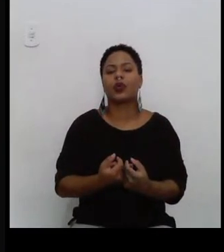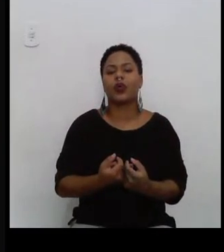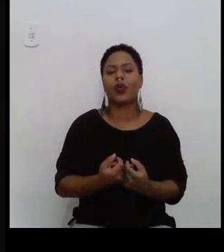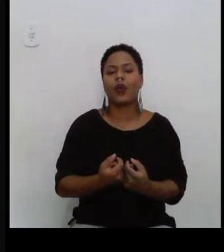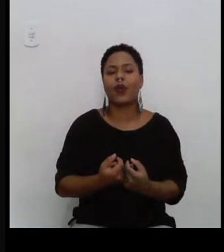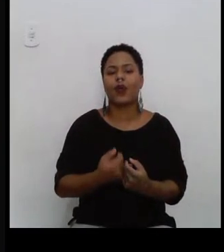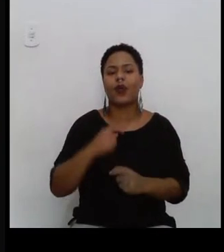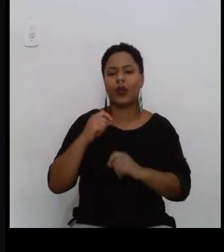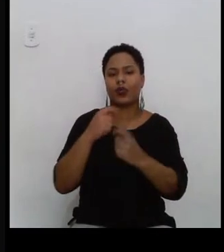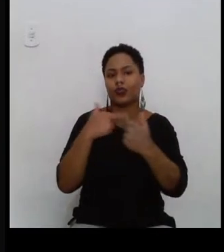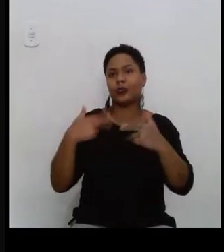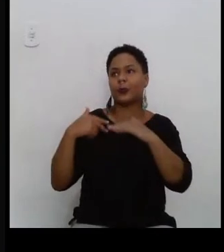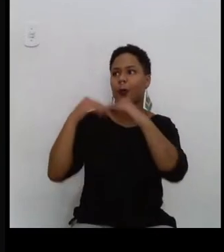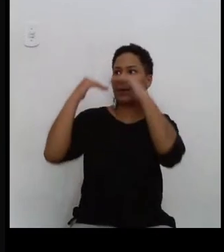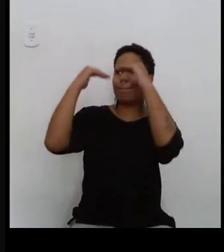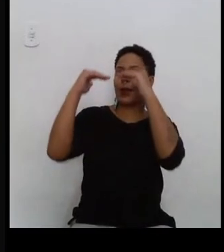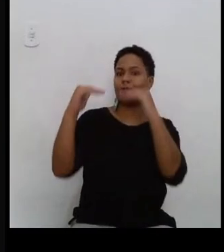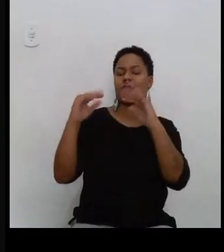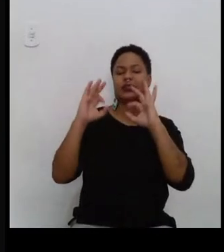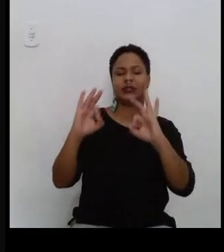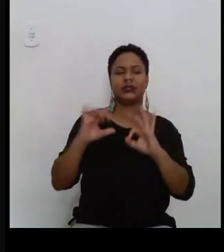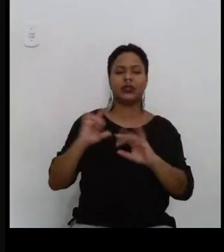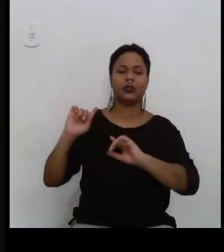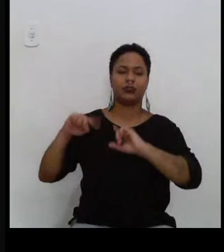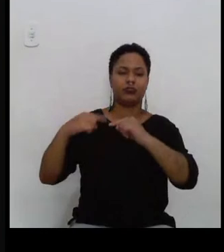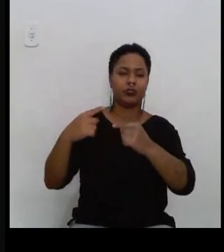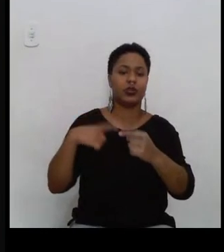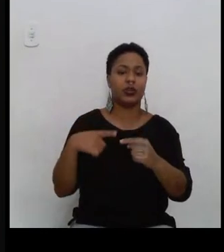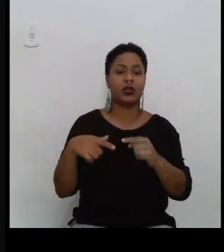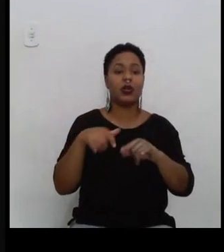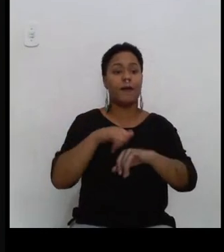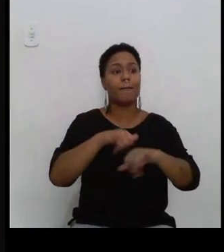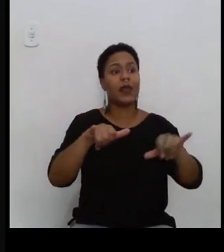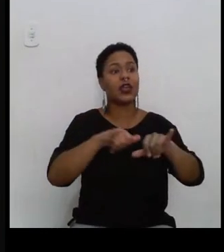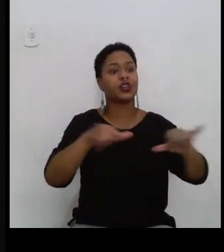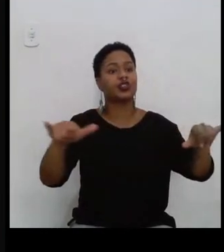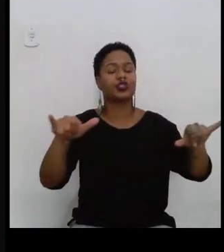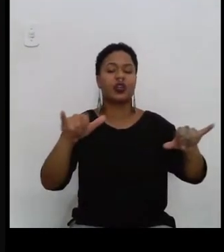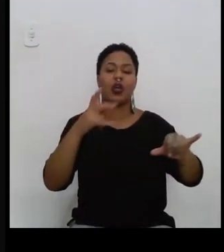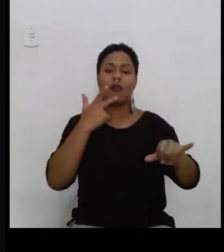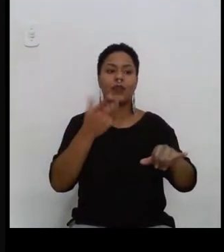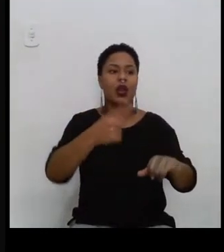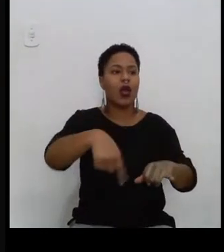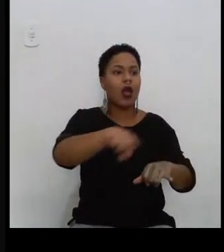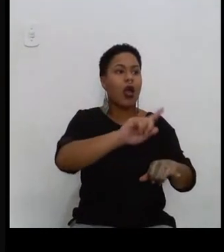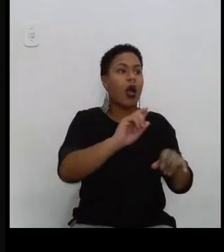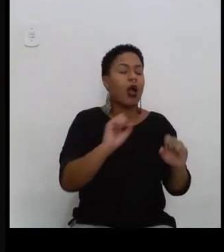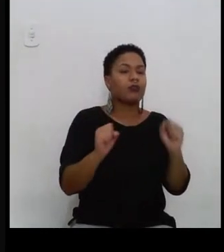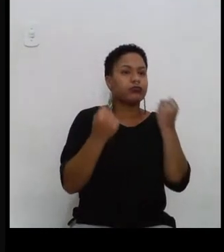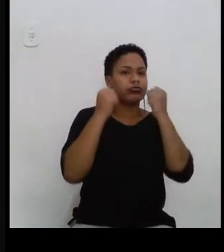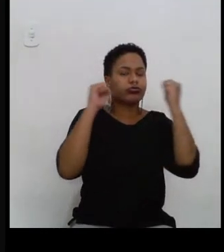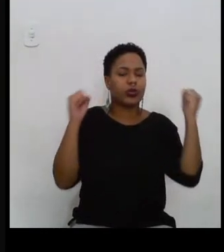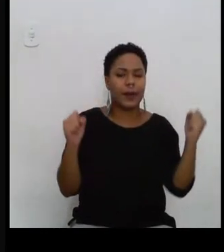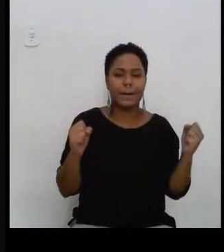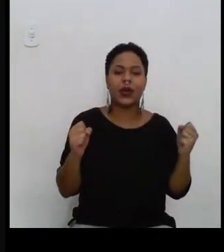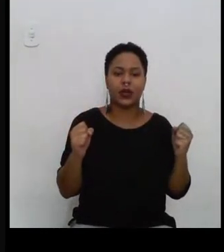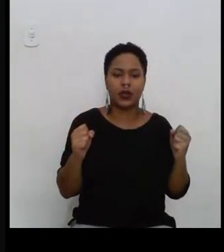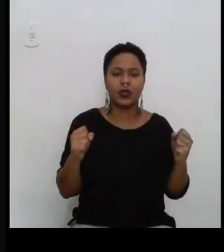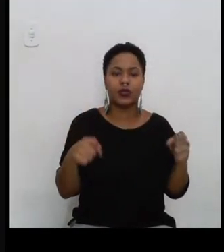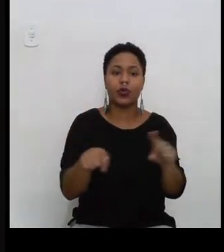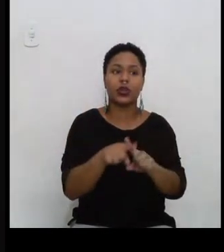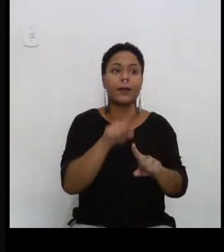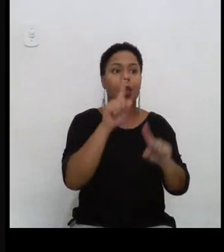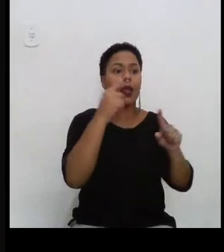difundi-lo mediaticamente ter quando pino vim falar Pânico moral e a ser um de amá-la censura a grafia